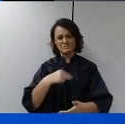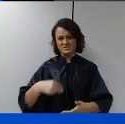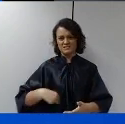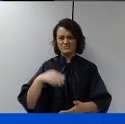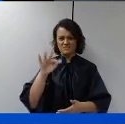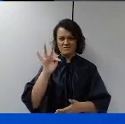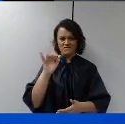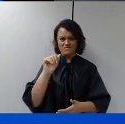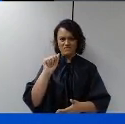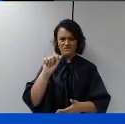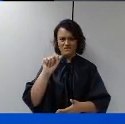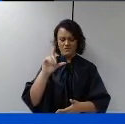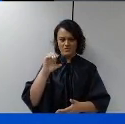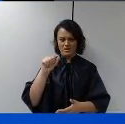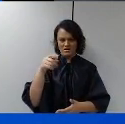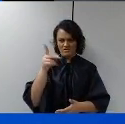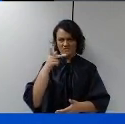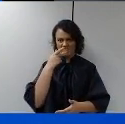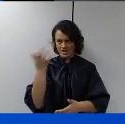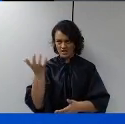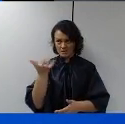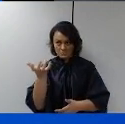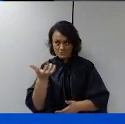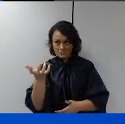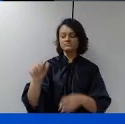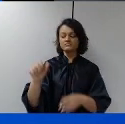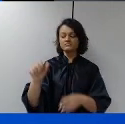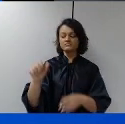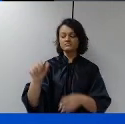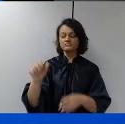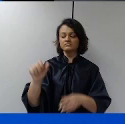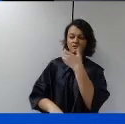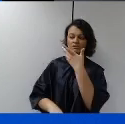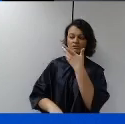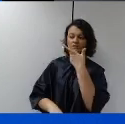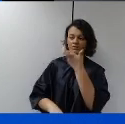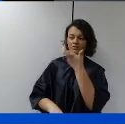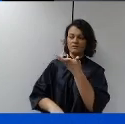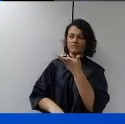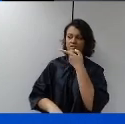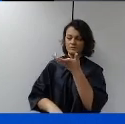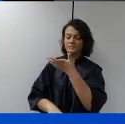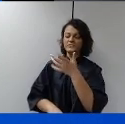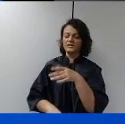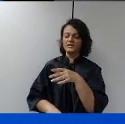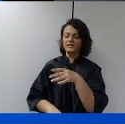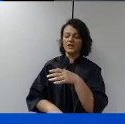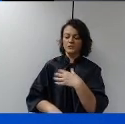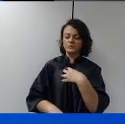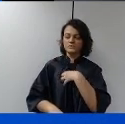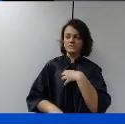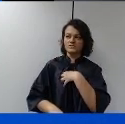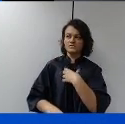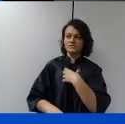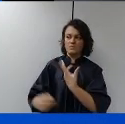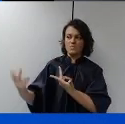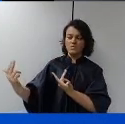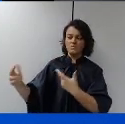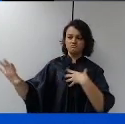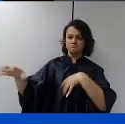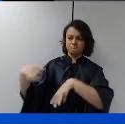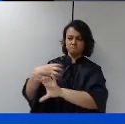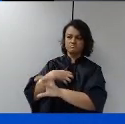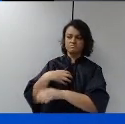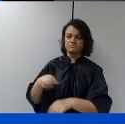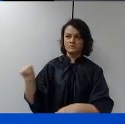algum registro, algum comentário. Sim, presidente. Eu também quero me associar às homenagens póstumas que o